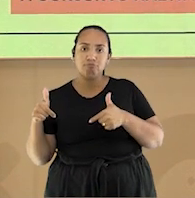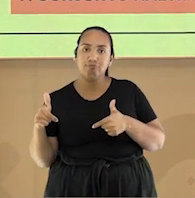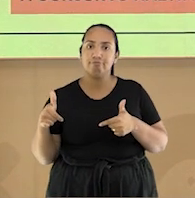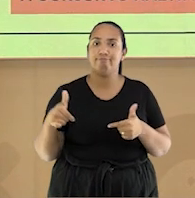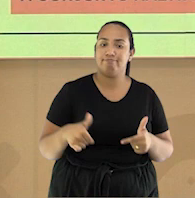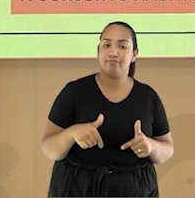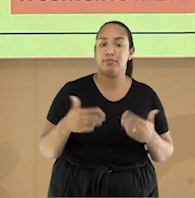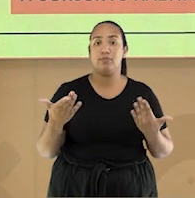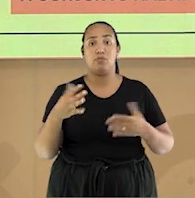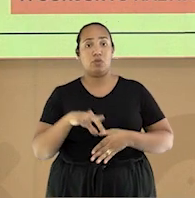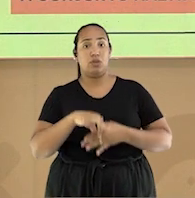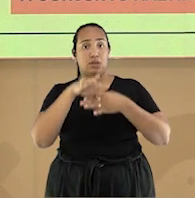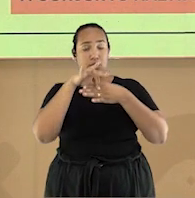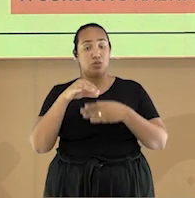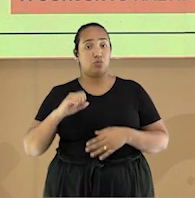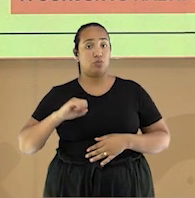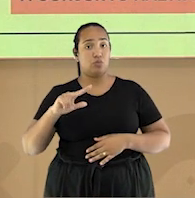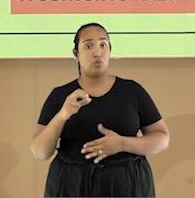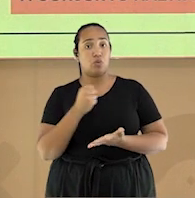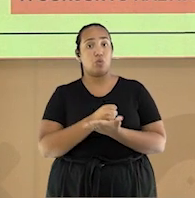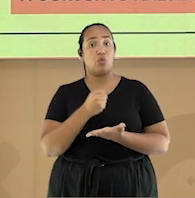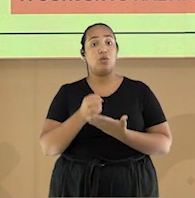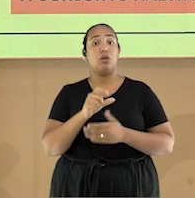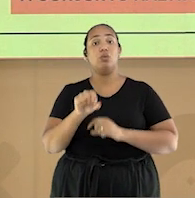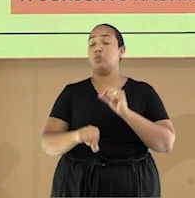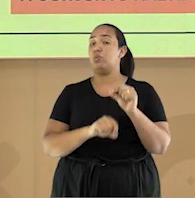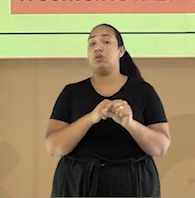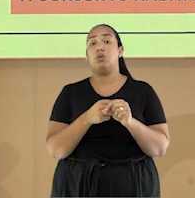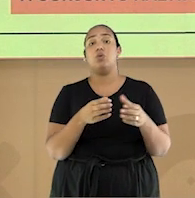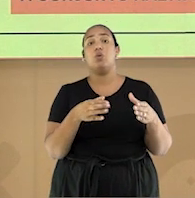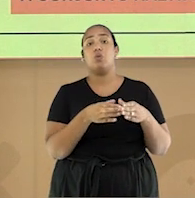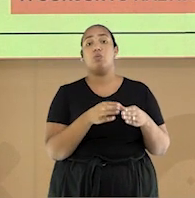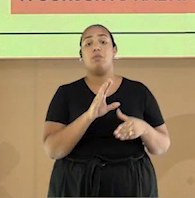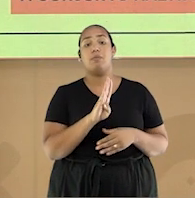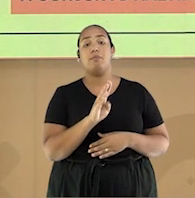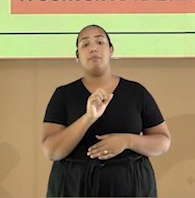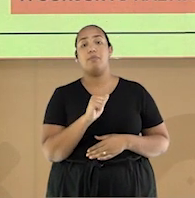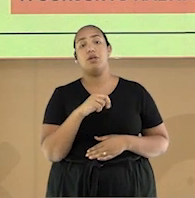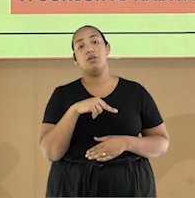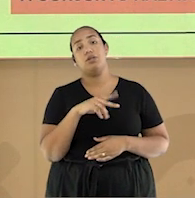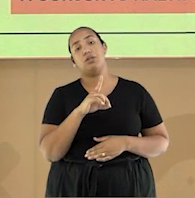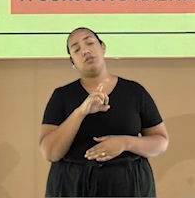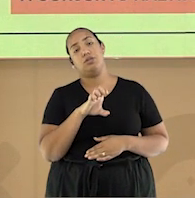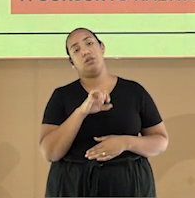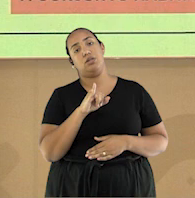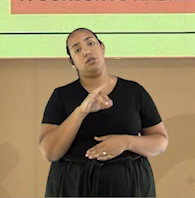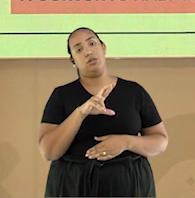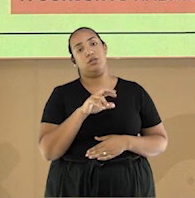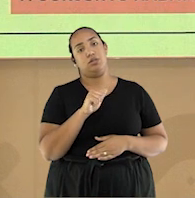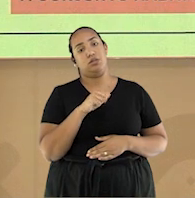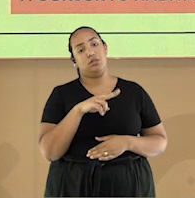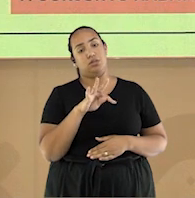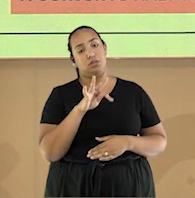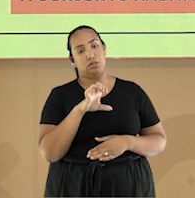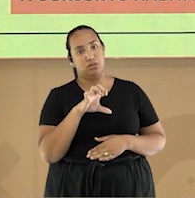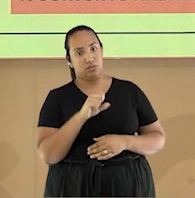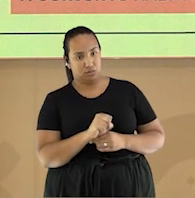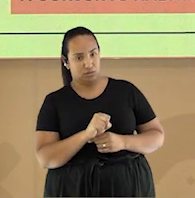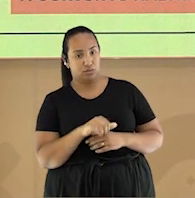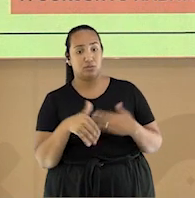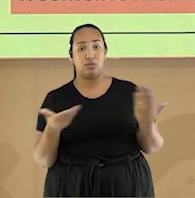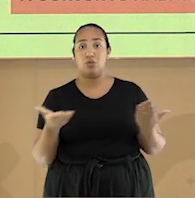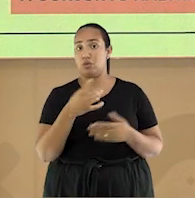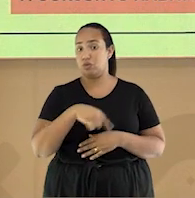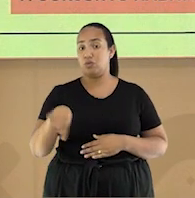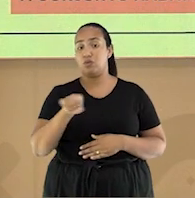líderes portugueses contratam os serviços dos bandeirantes Domingos Jorge Velho e Bernardo Vieira de Melo. Vamos conhecer como era de fato